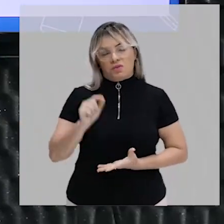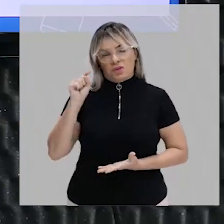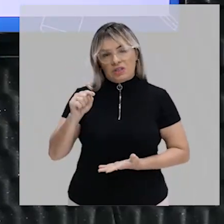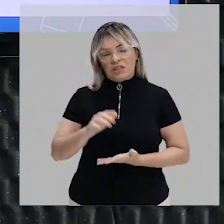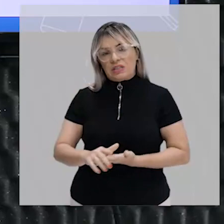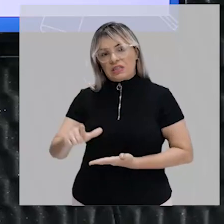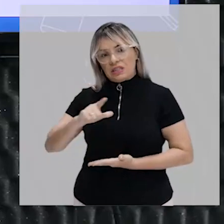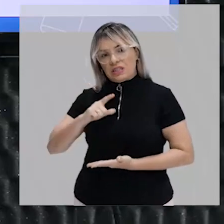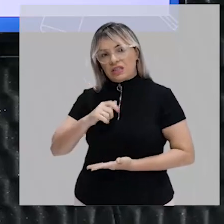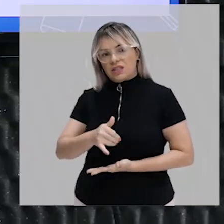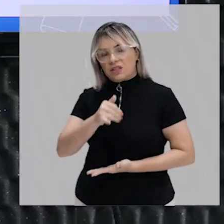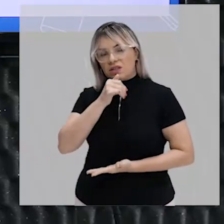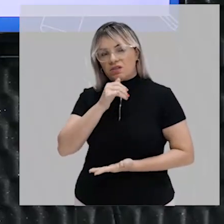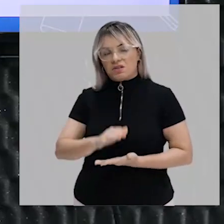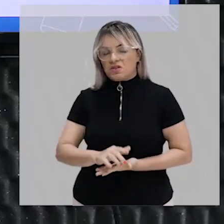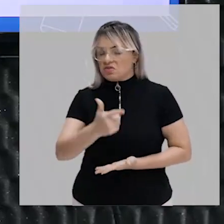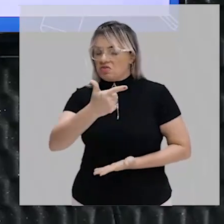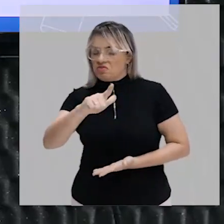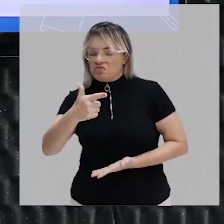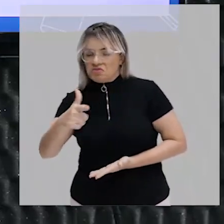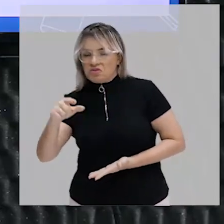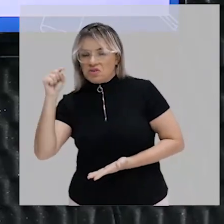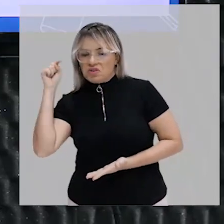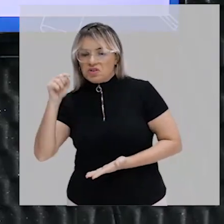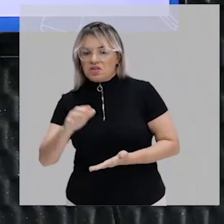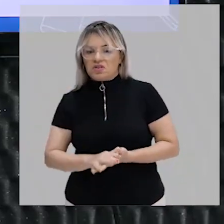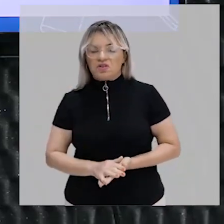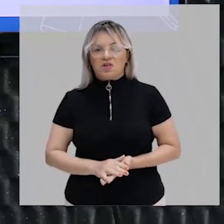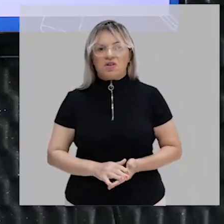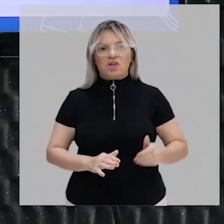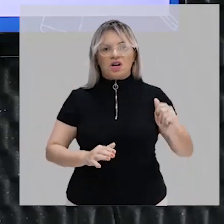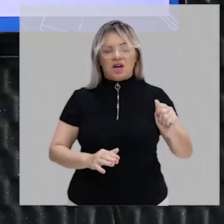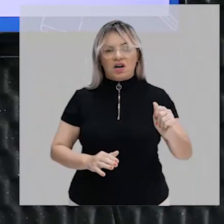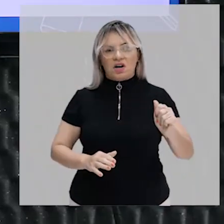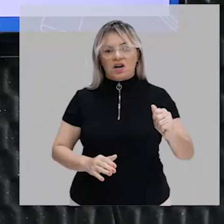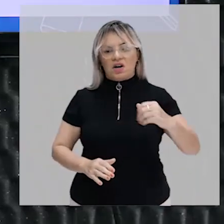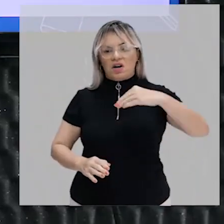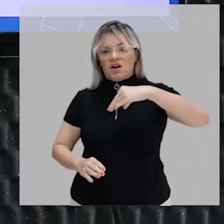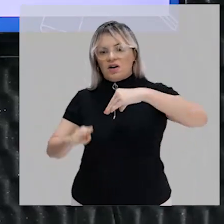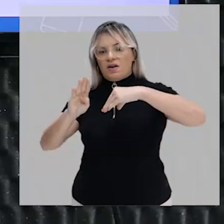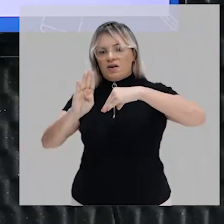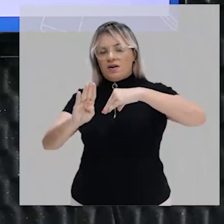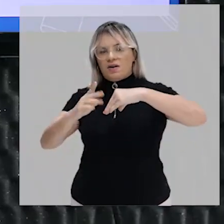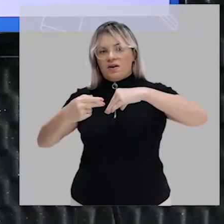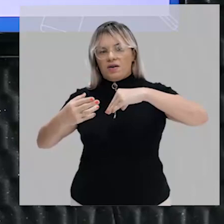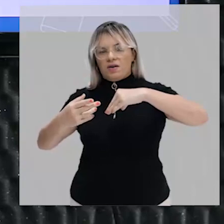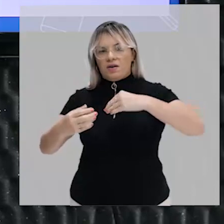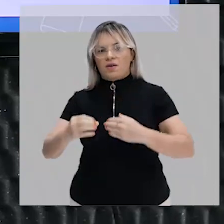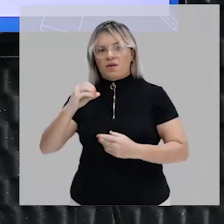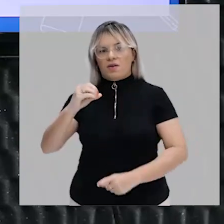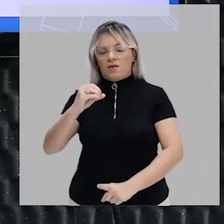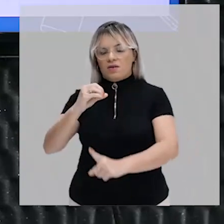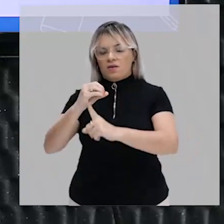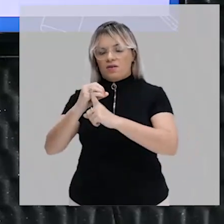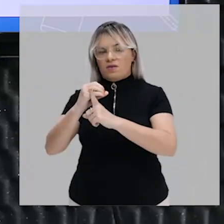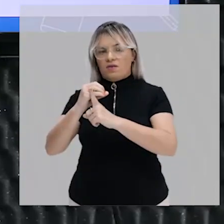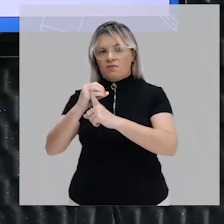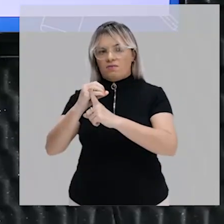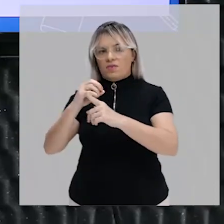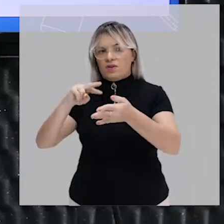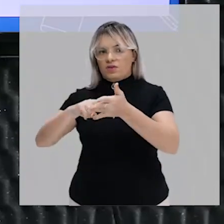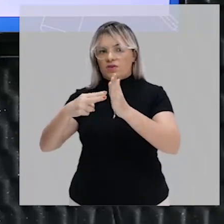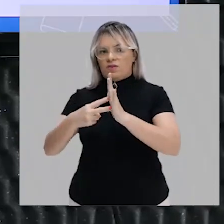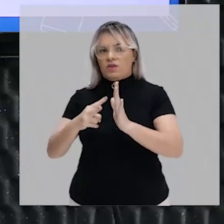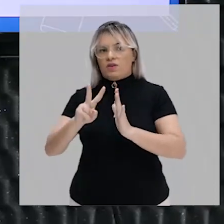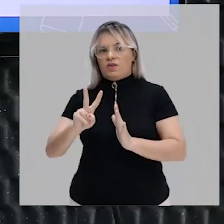essa possibilidade dos conjuntos A e B ter interseção nula. Nula não, perdão, vazia. Nula é uma coisa, vazia é outra,